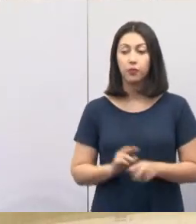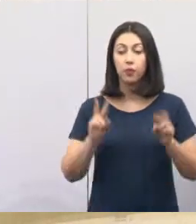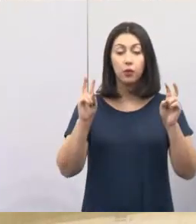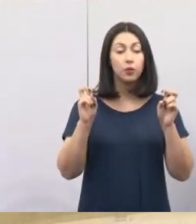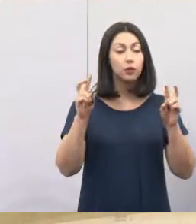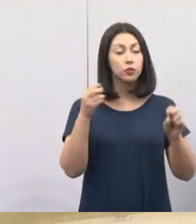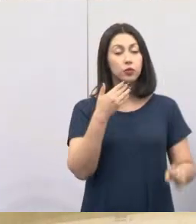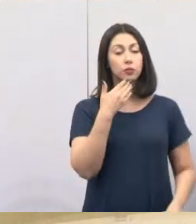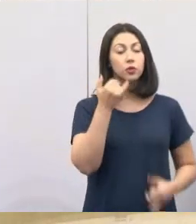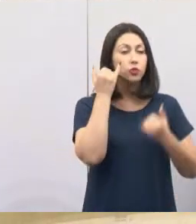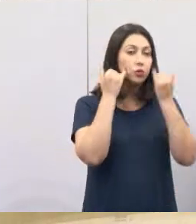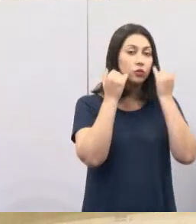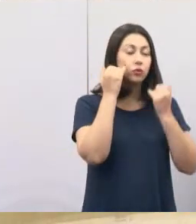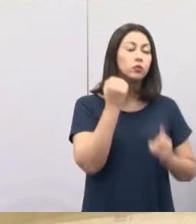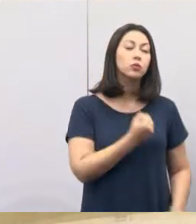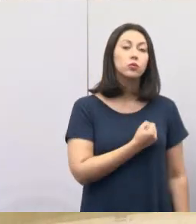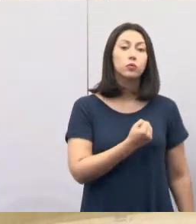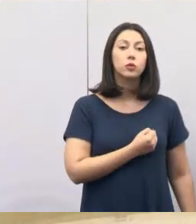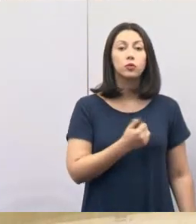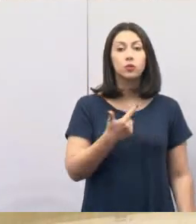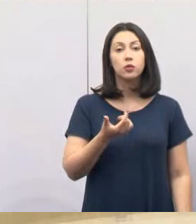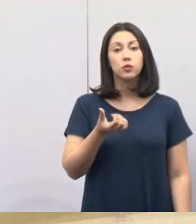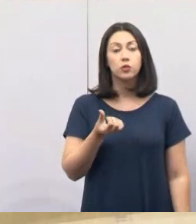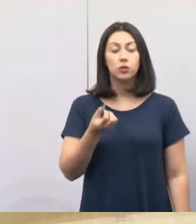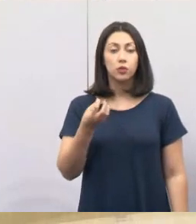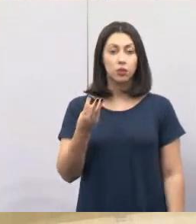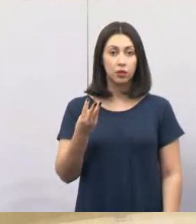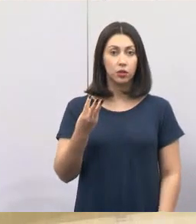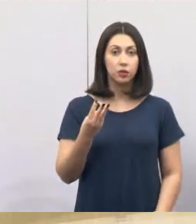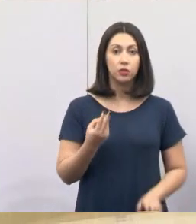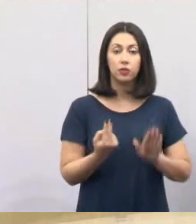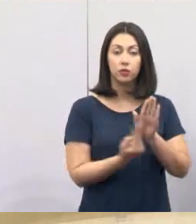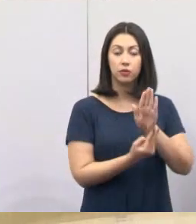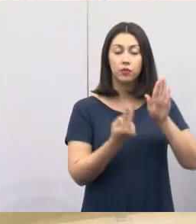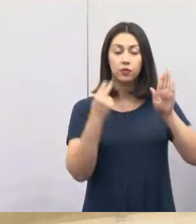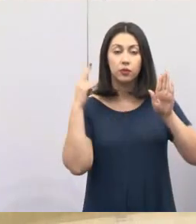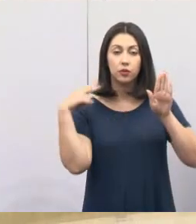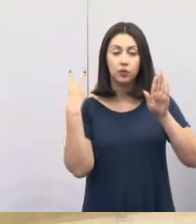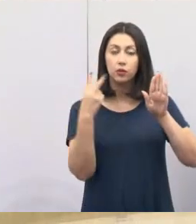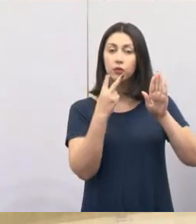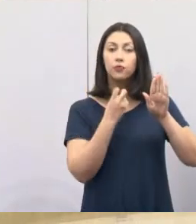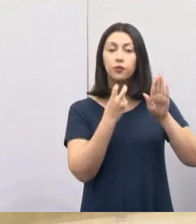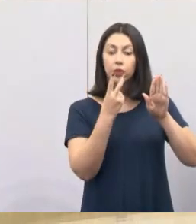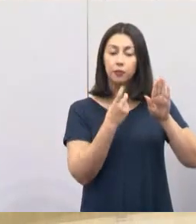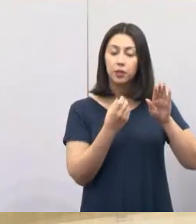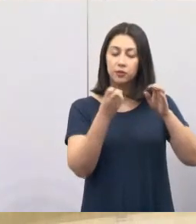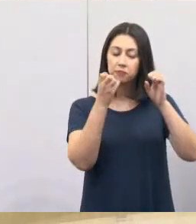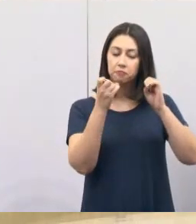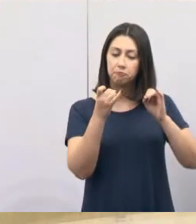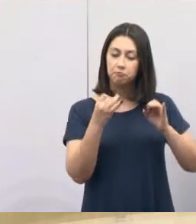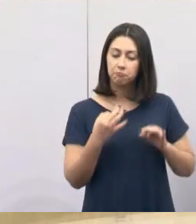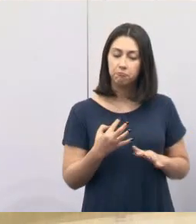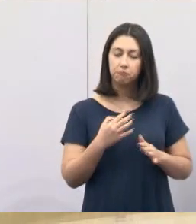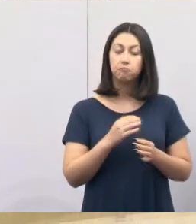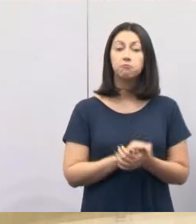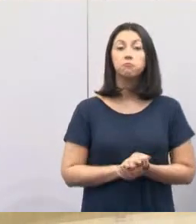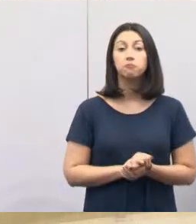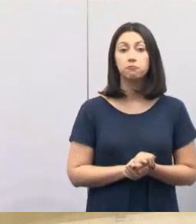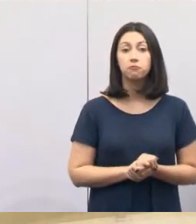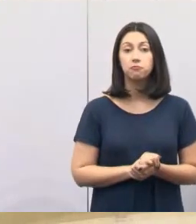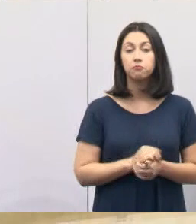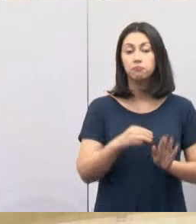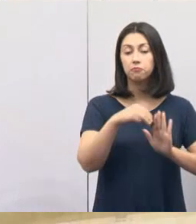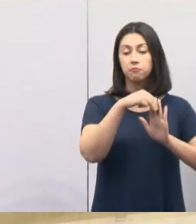pedido de informação número 263/2022, de autoria do vereador Valmir do Parque Mialu, venho prestar as seguintes informações.